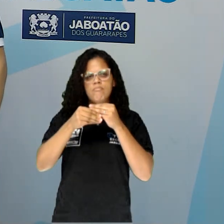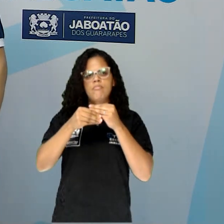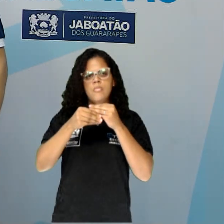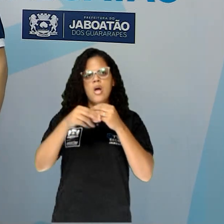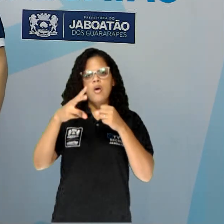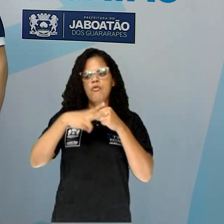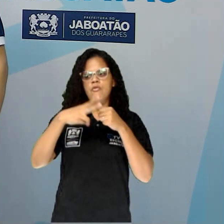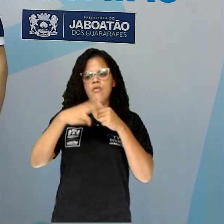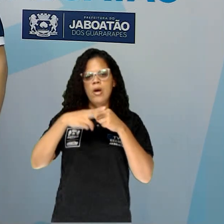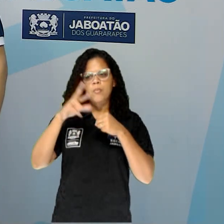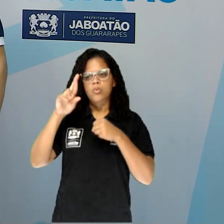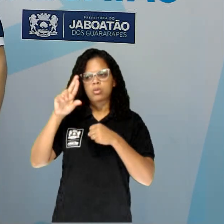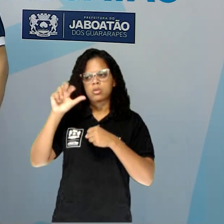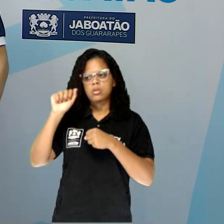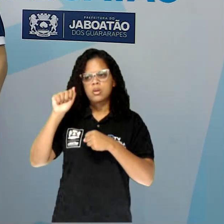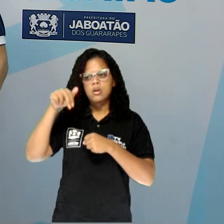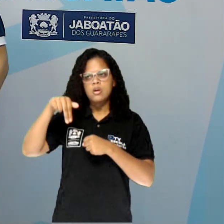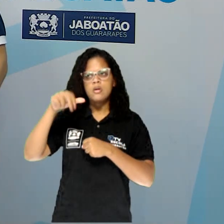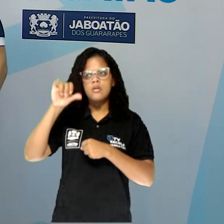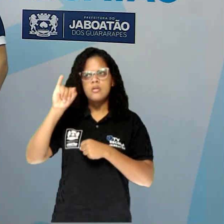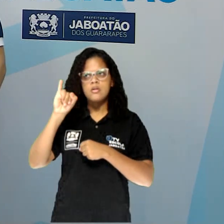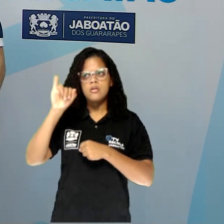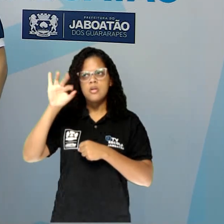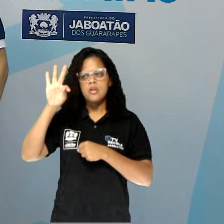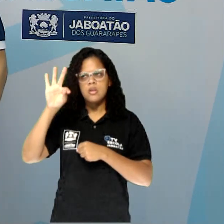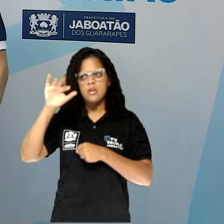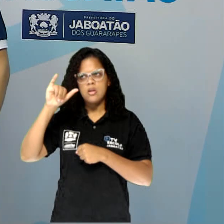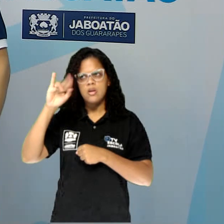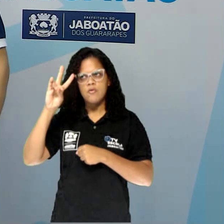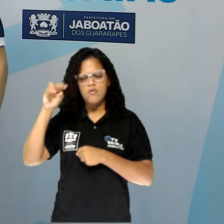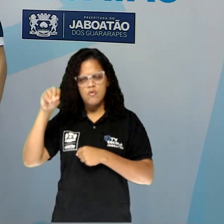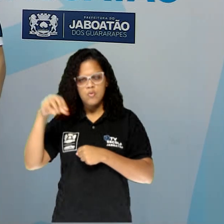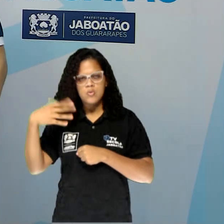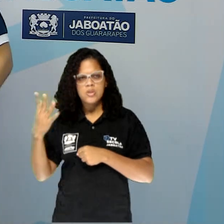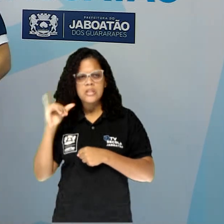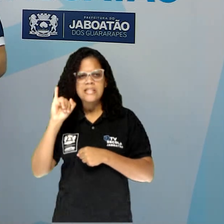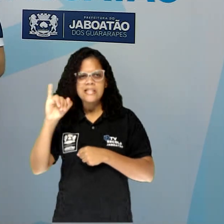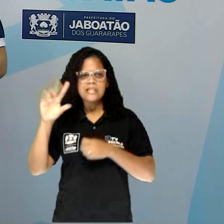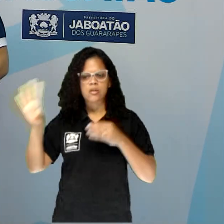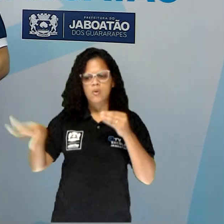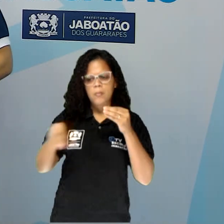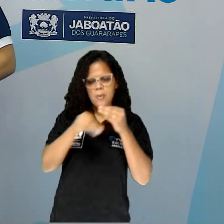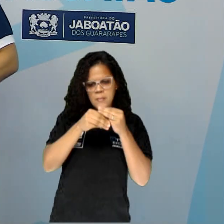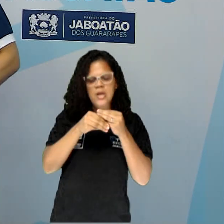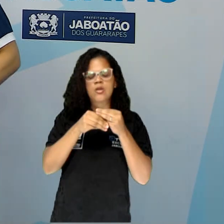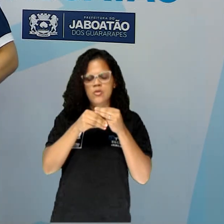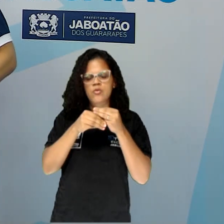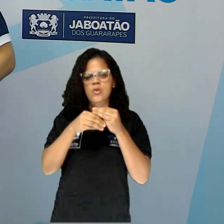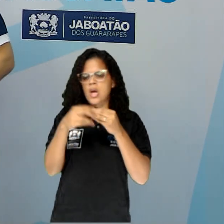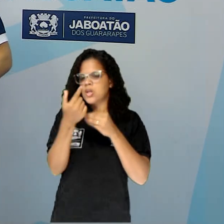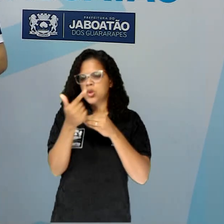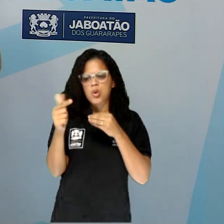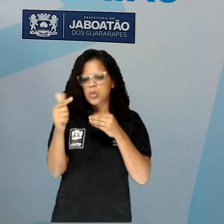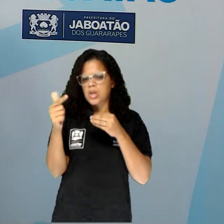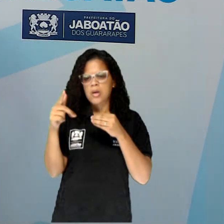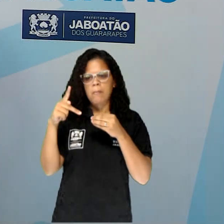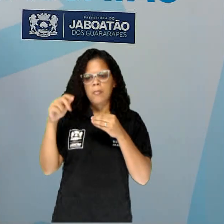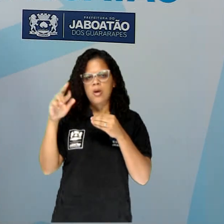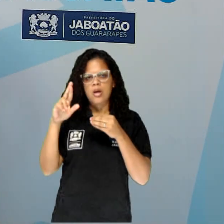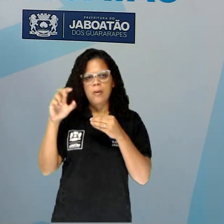verbo transitivo. Se esse complemento vier até o verbo sem o uso da preposição, o